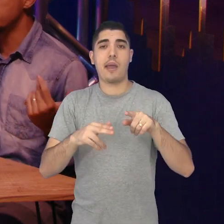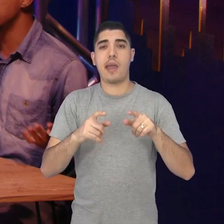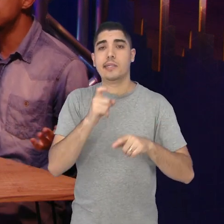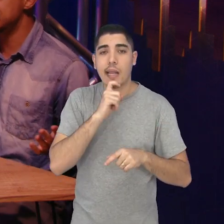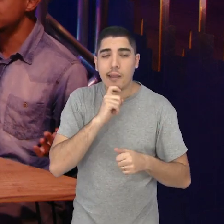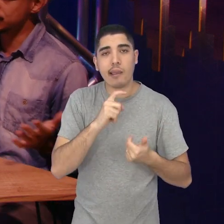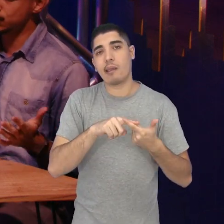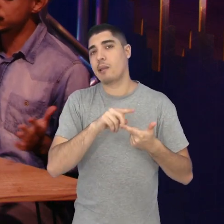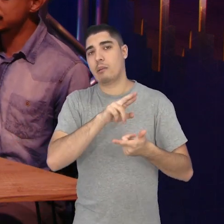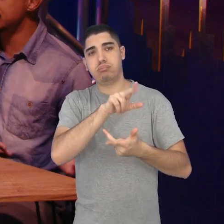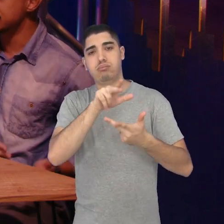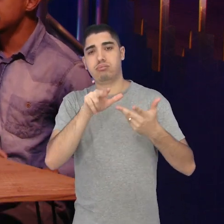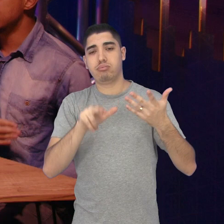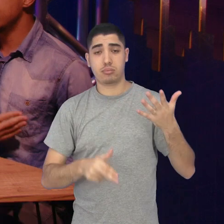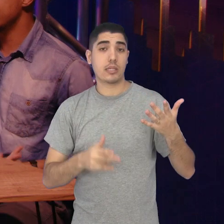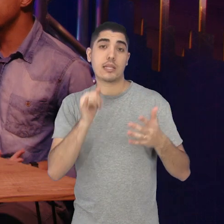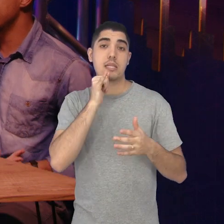a popularização de